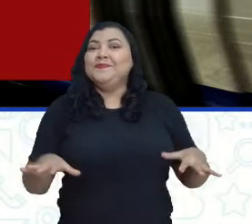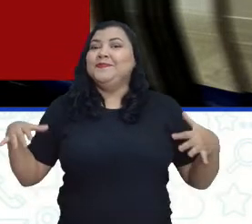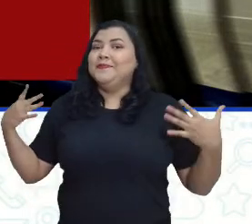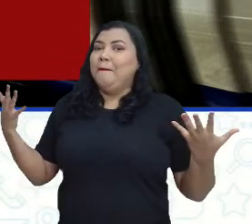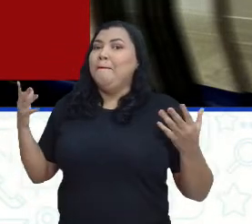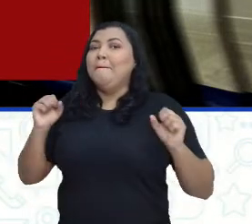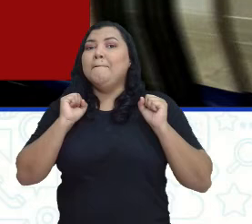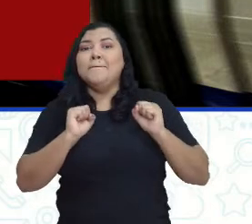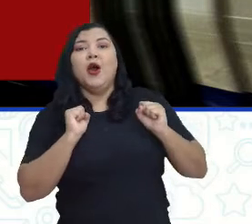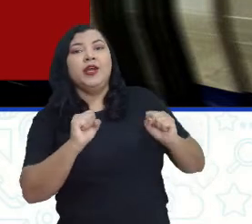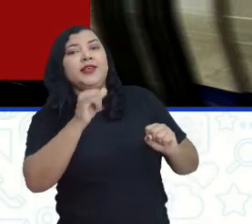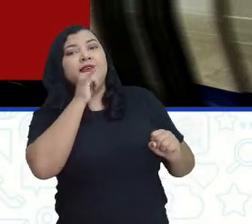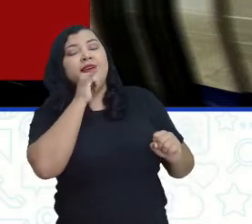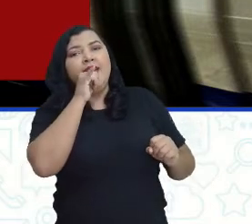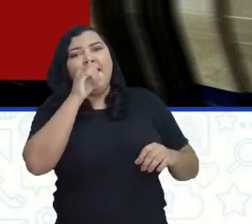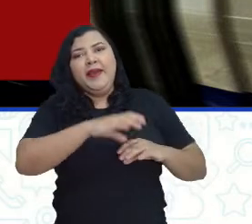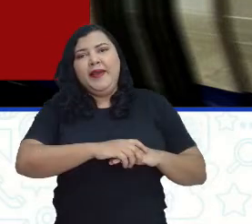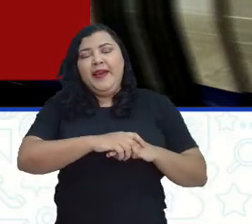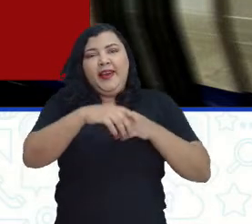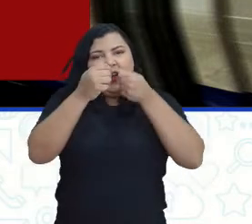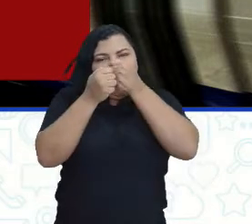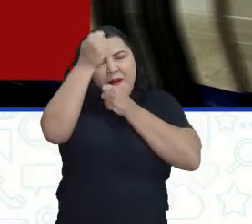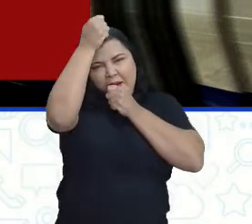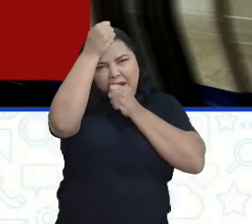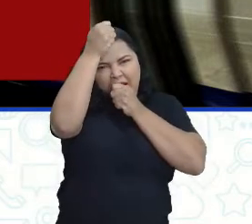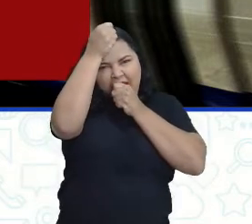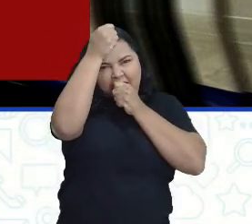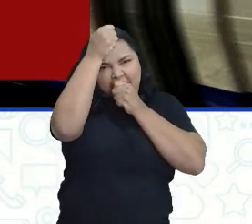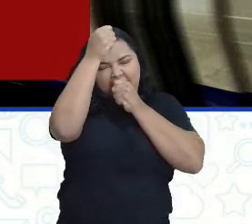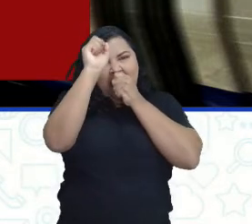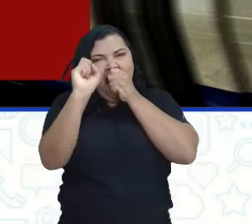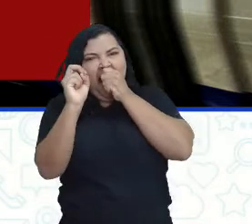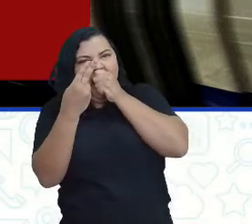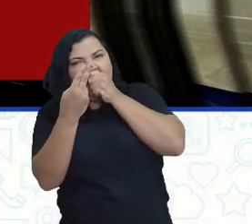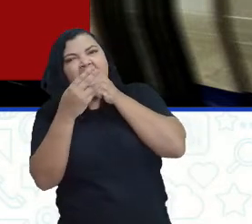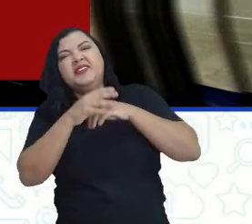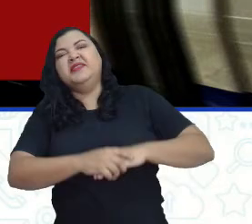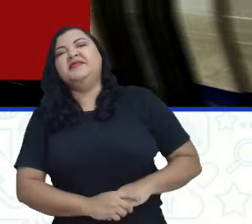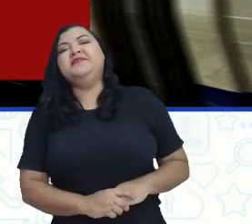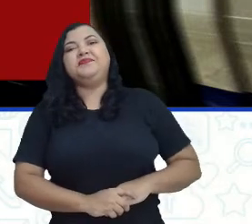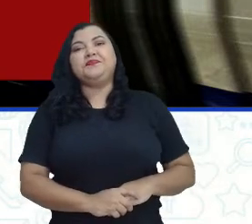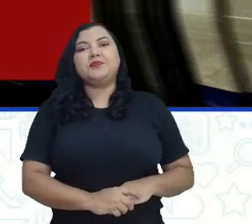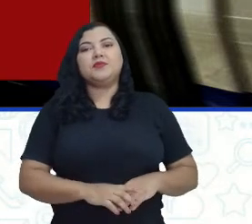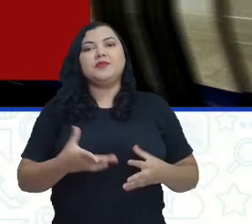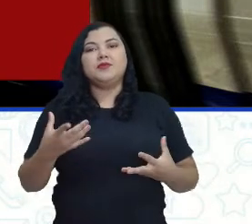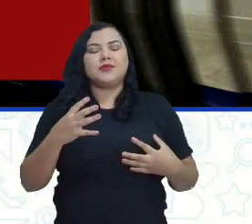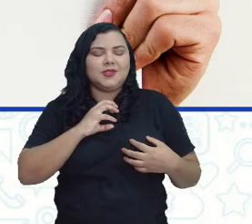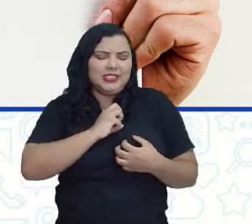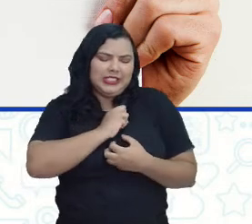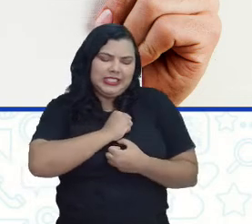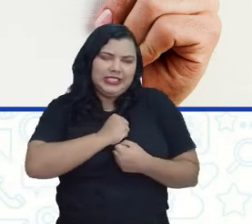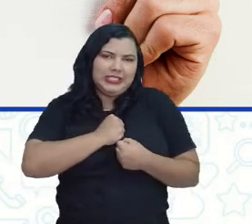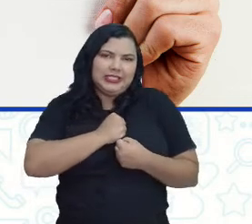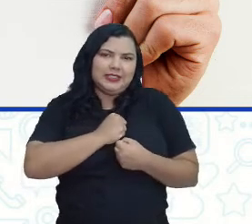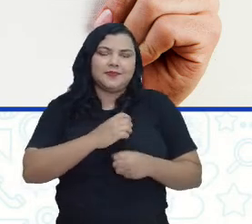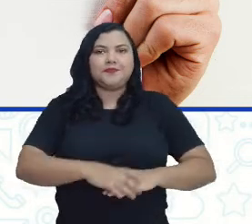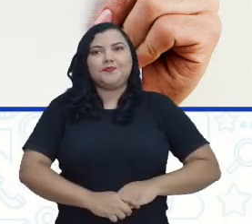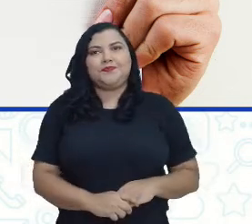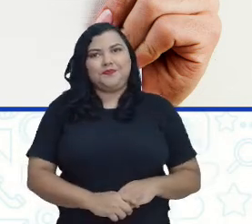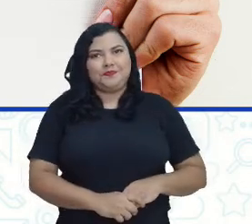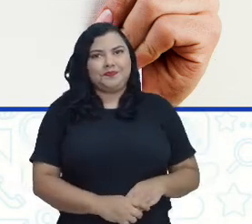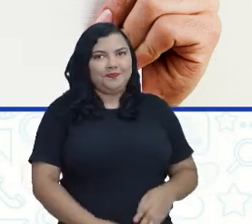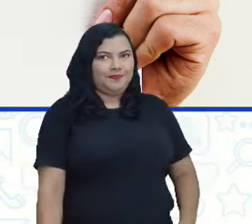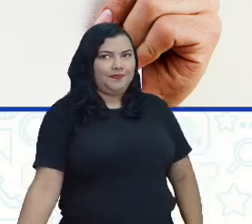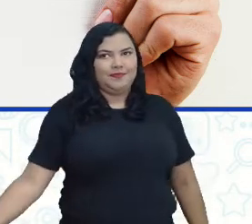Então, o que é que eu quis trazer? Além de um pouco de poesia para o nosso dia, que sempre é benéfico,